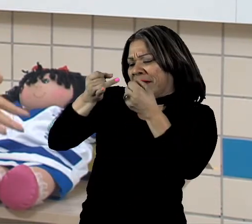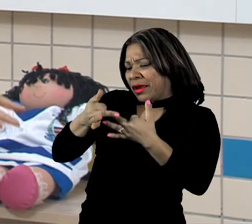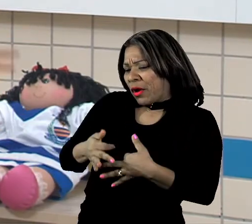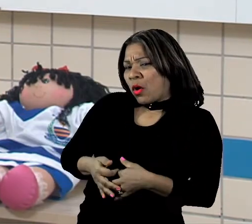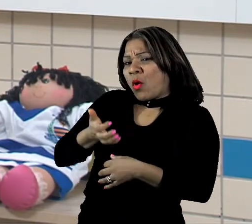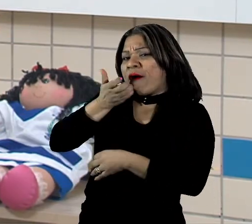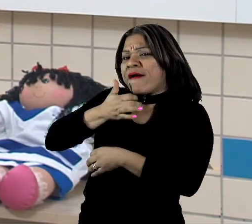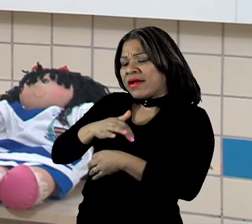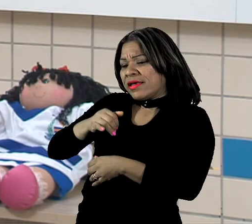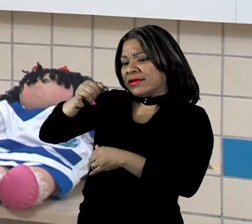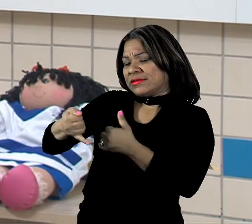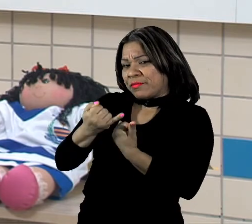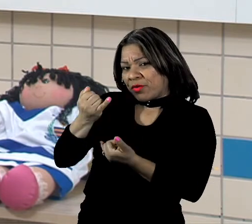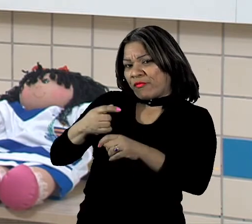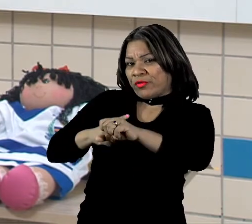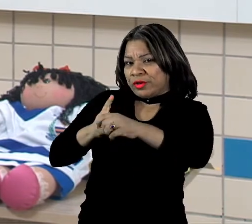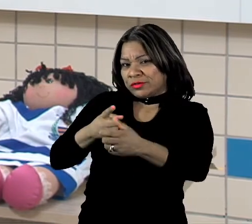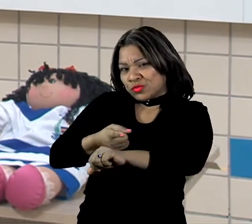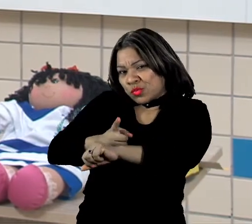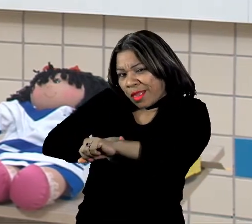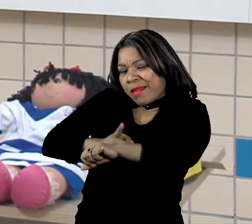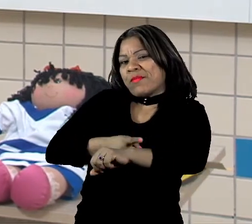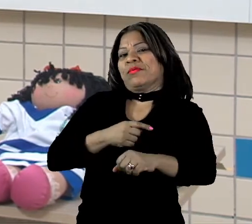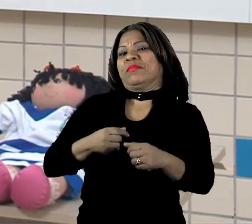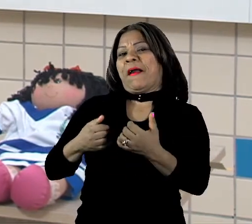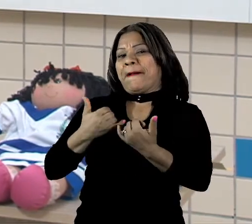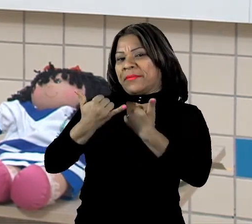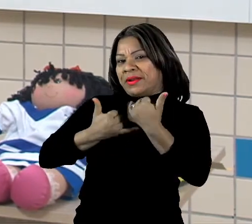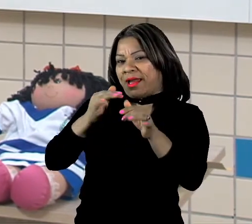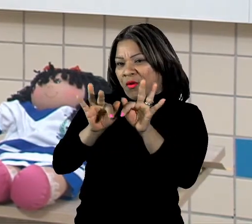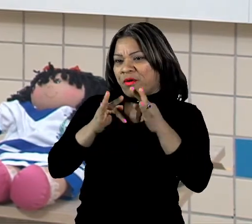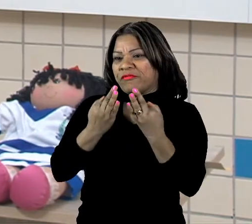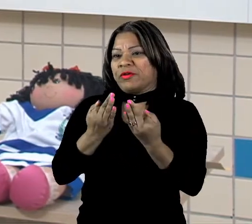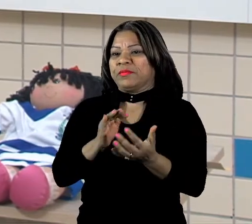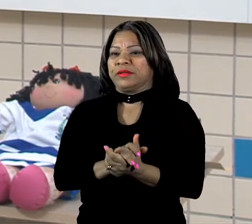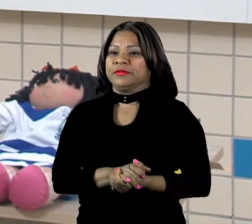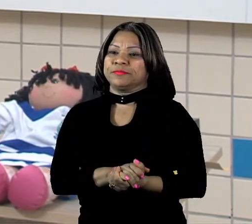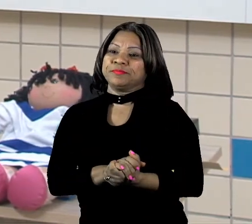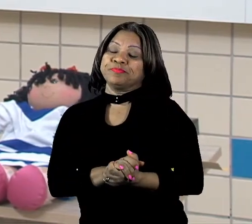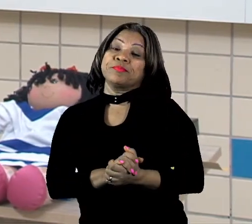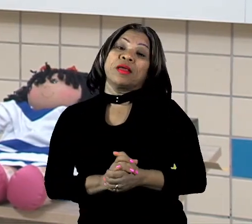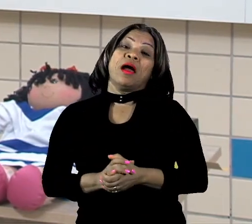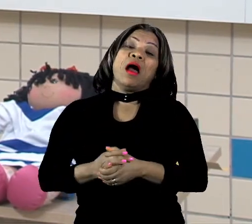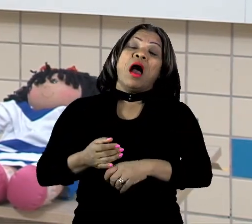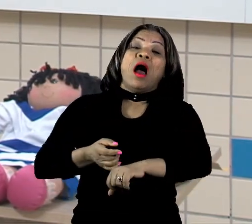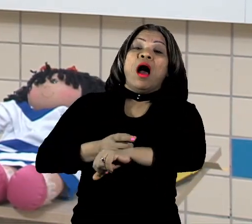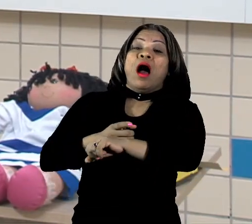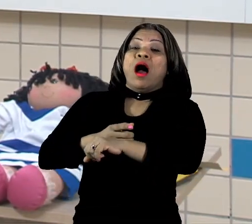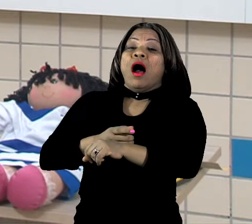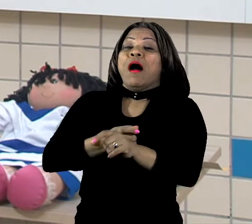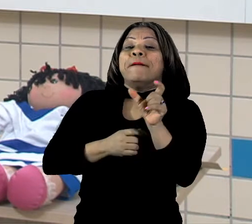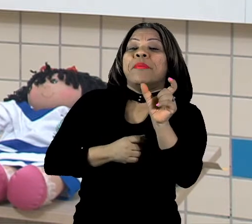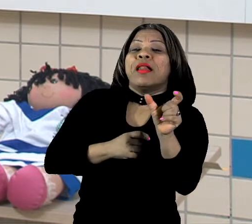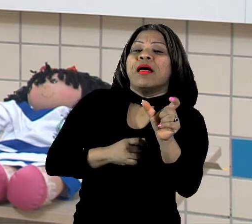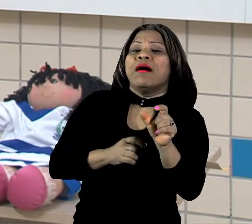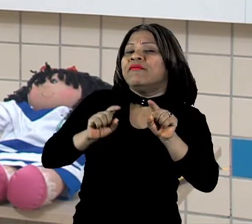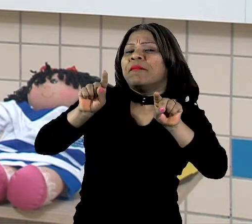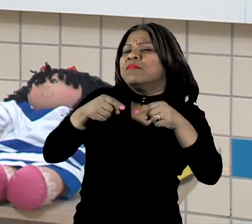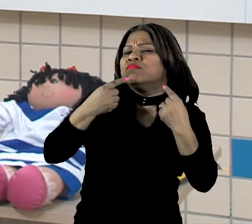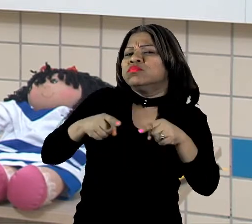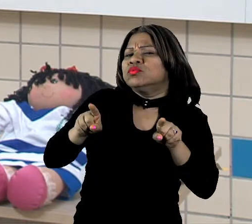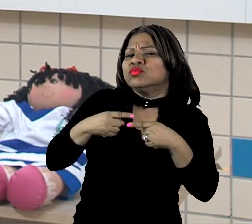para estudar, para ficar com a família. Certo? A palavra música estava em qual? Vocês